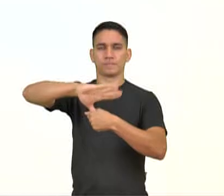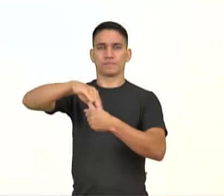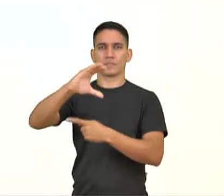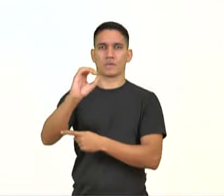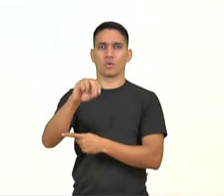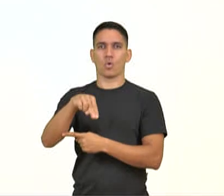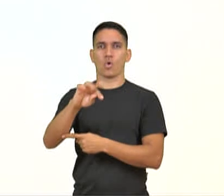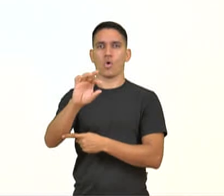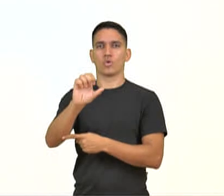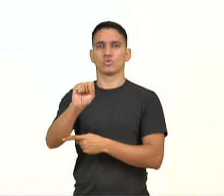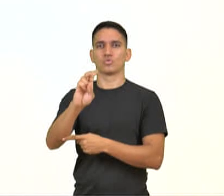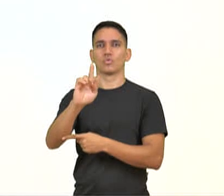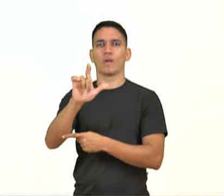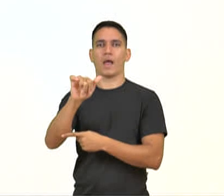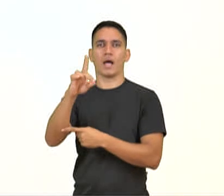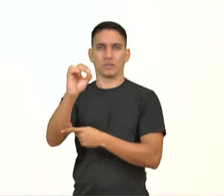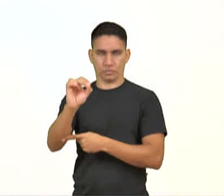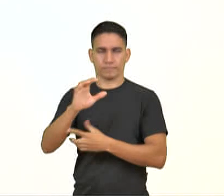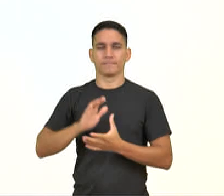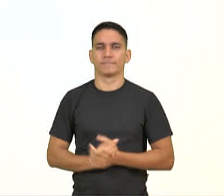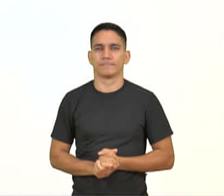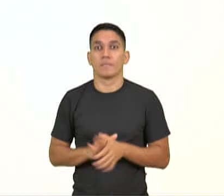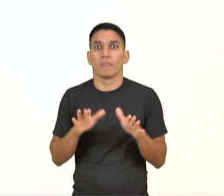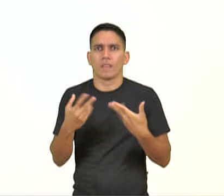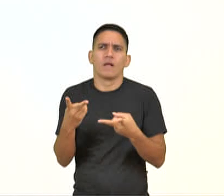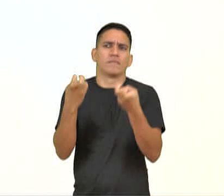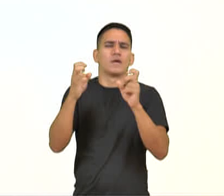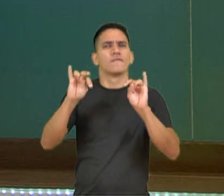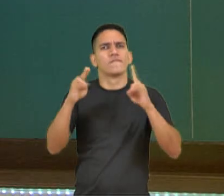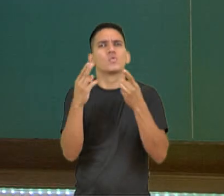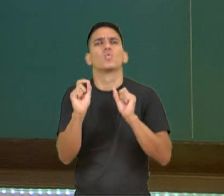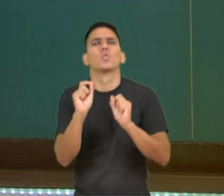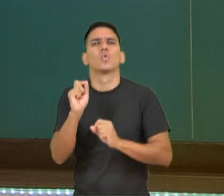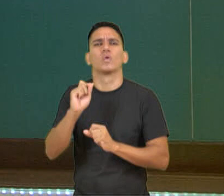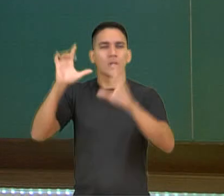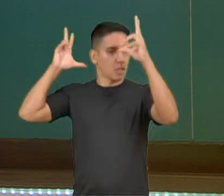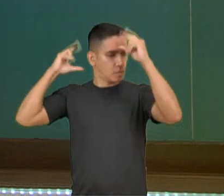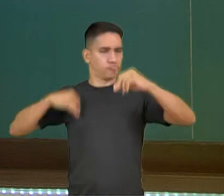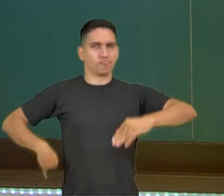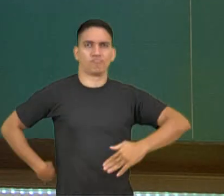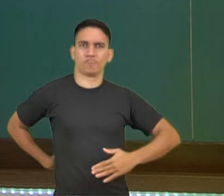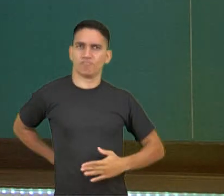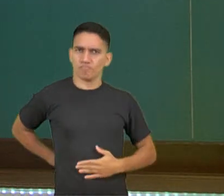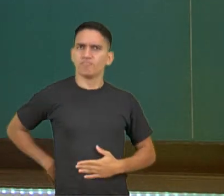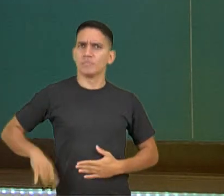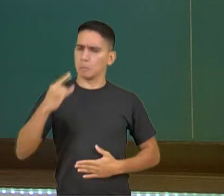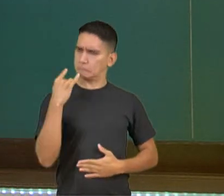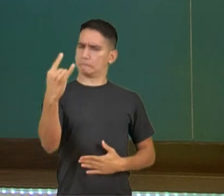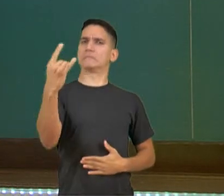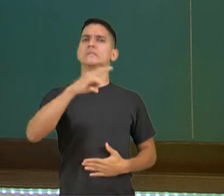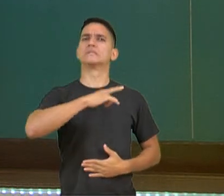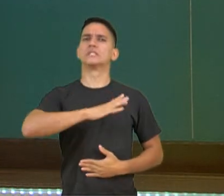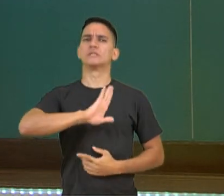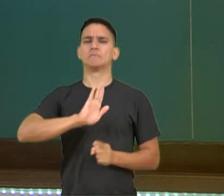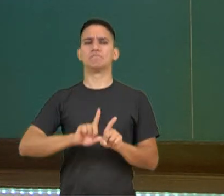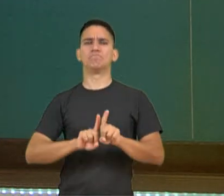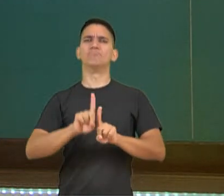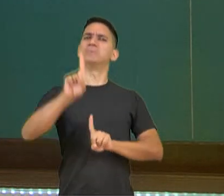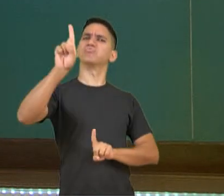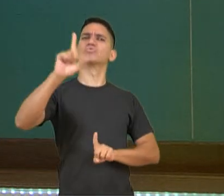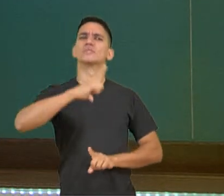Bom, a gente viu que Napoleão Bonaparte, ele então é essa figura que tem um grande destaque. E é claro que